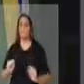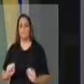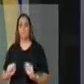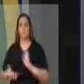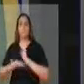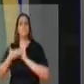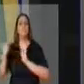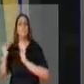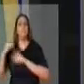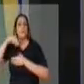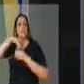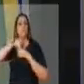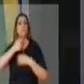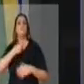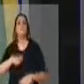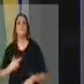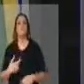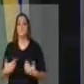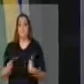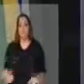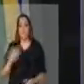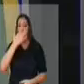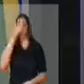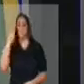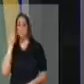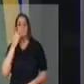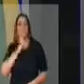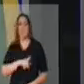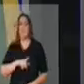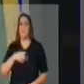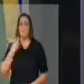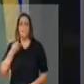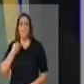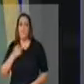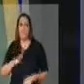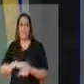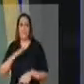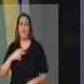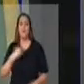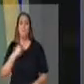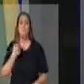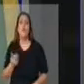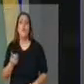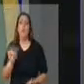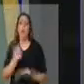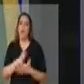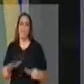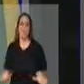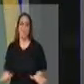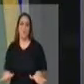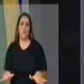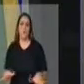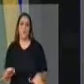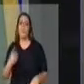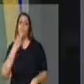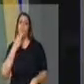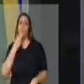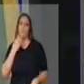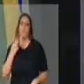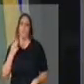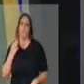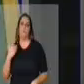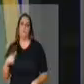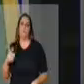Nesse caso, o paciente, a pessoa, ela vai perder totalmente a sua voz. Como a Melissa falou, fica muda, fica sem voz, não vai ter mais